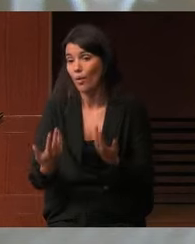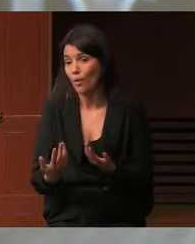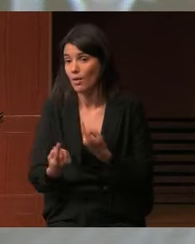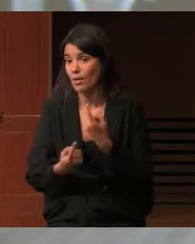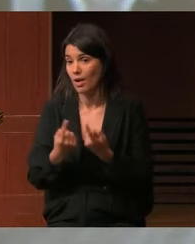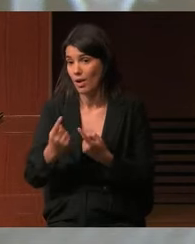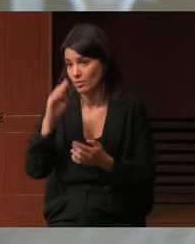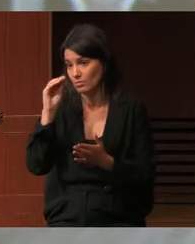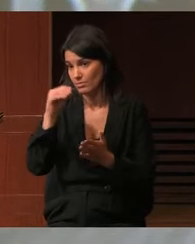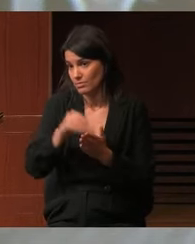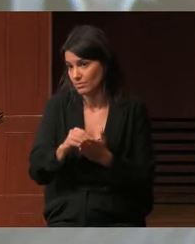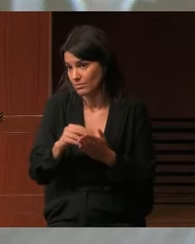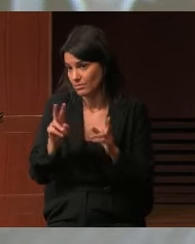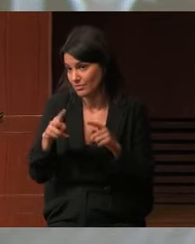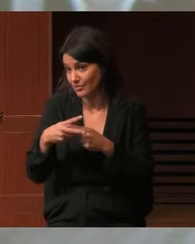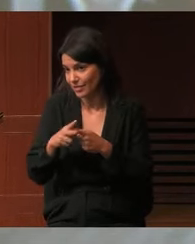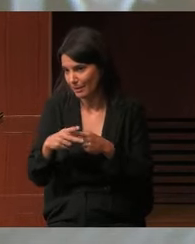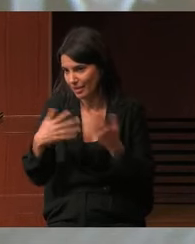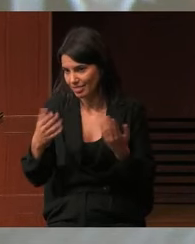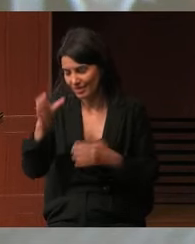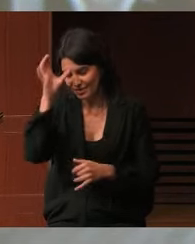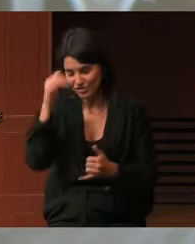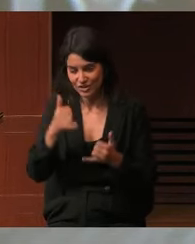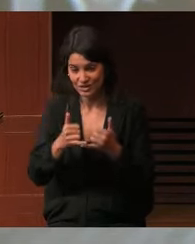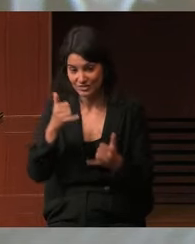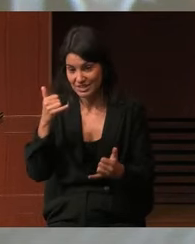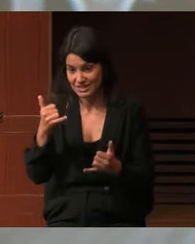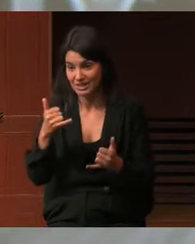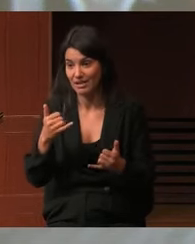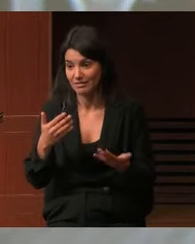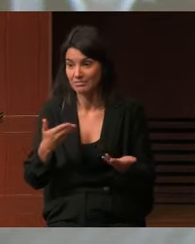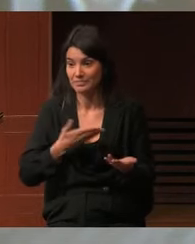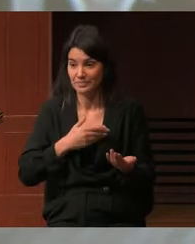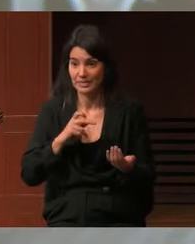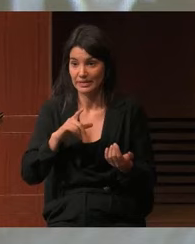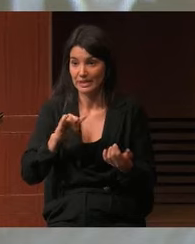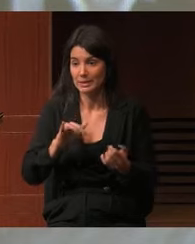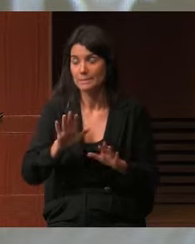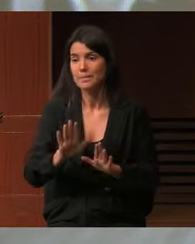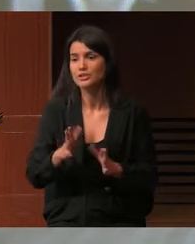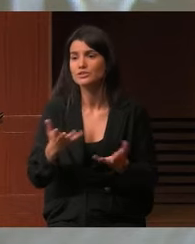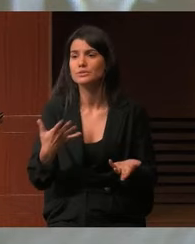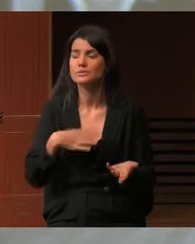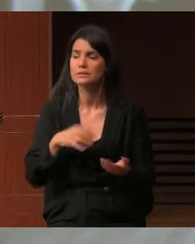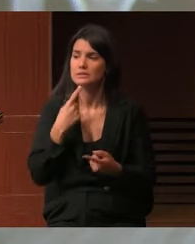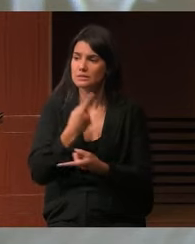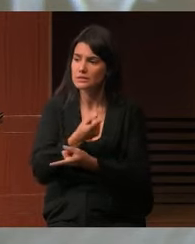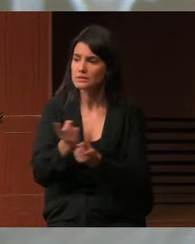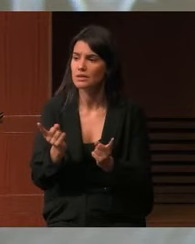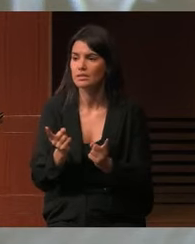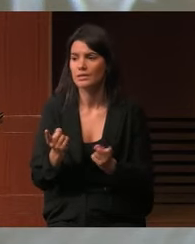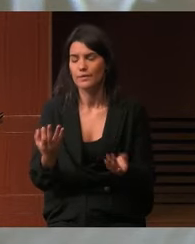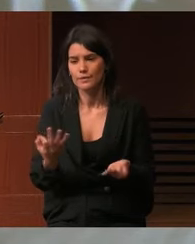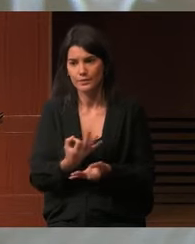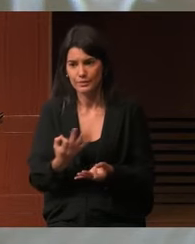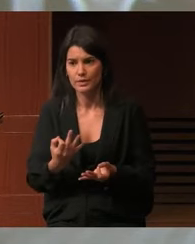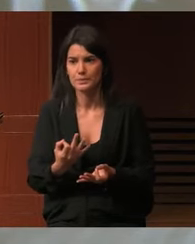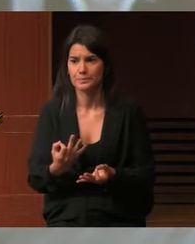uma determinada ferramenta de inteligência artificial, como o DALI, mas queria dizer-vos que,